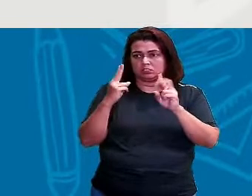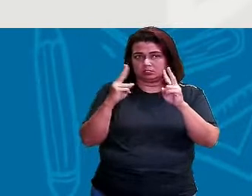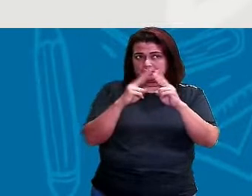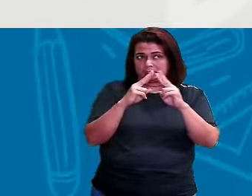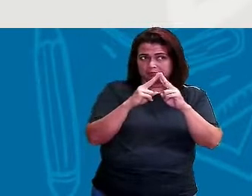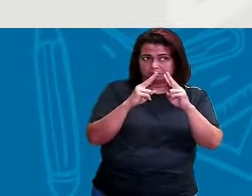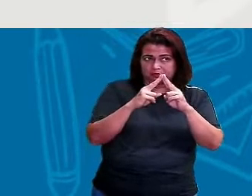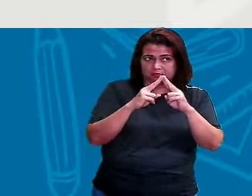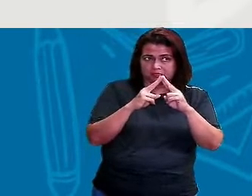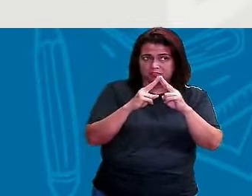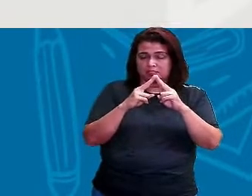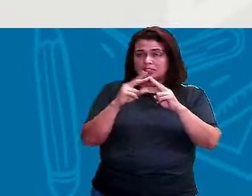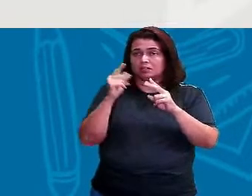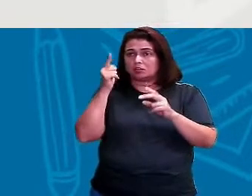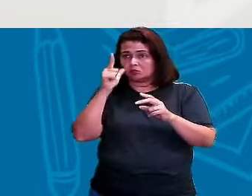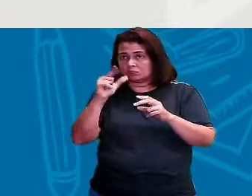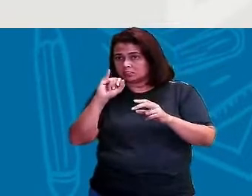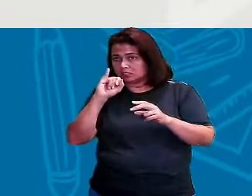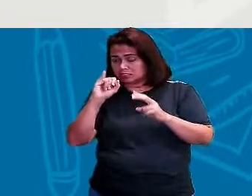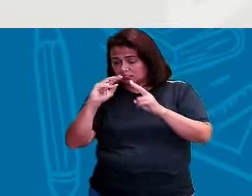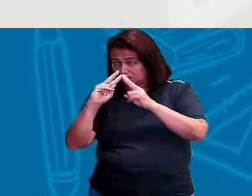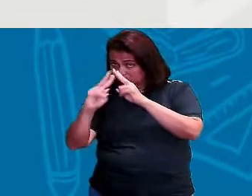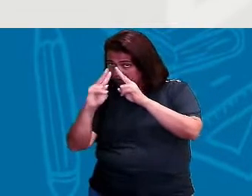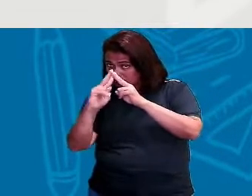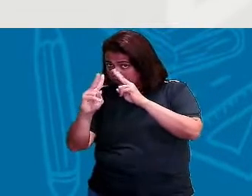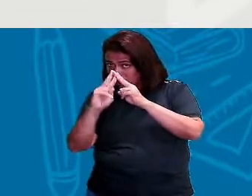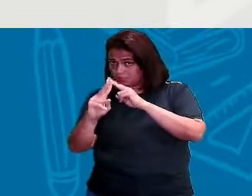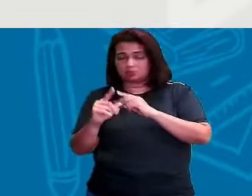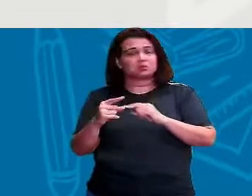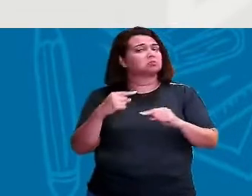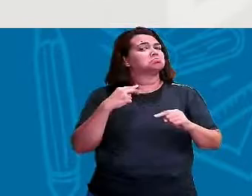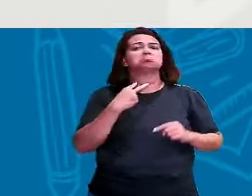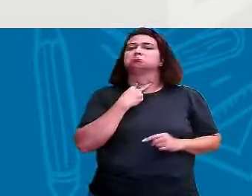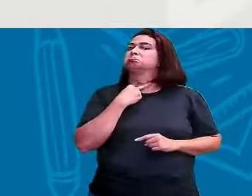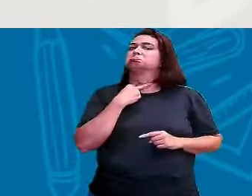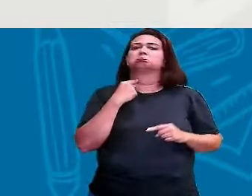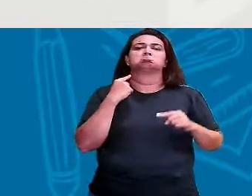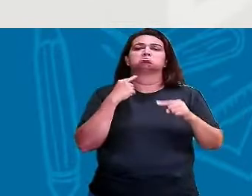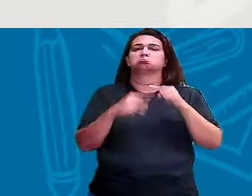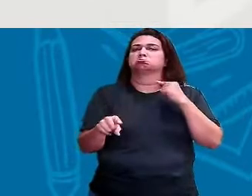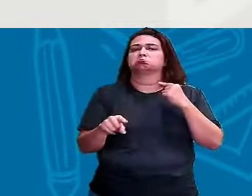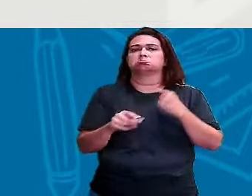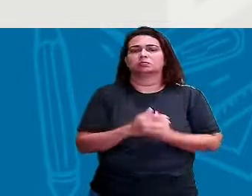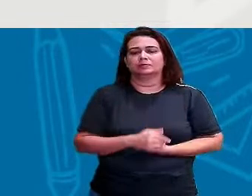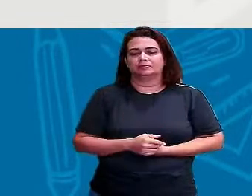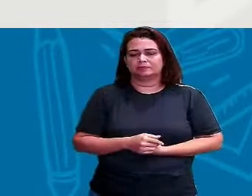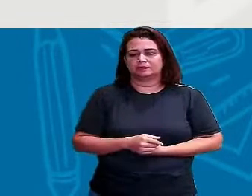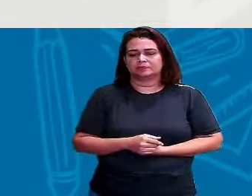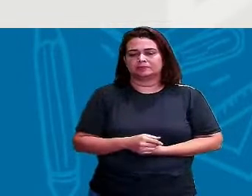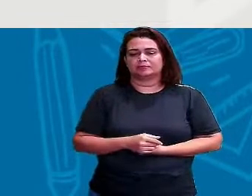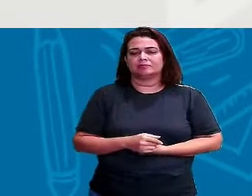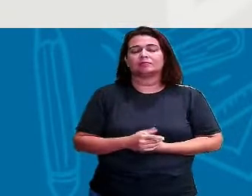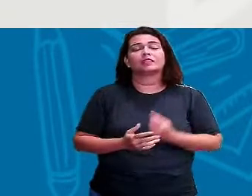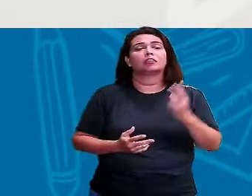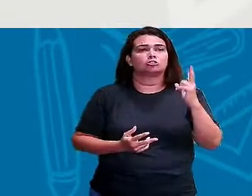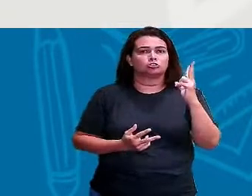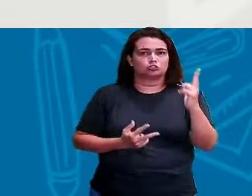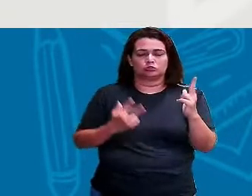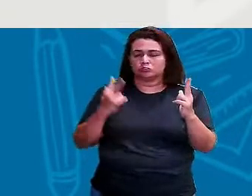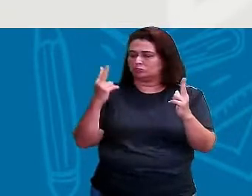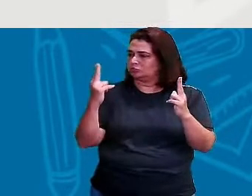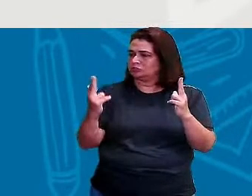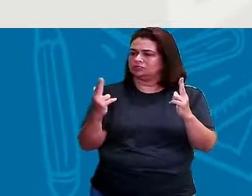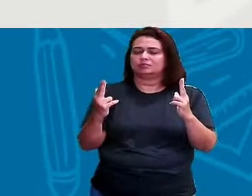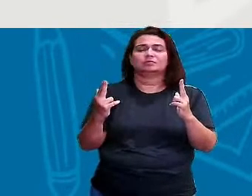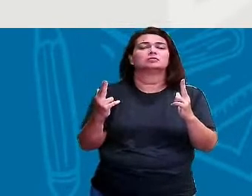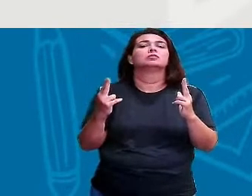formar um número ímpar, não pode. É, realmente, gente, não pode, é quase impossível, tá? Então, quando eu junto 2 números pares, eu só